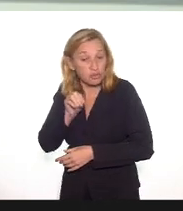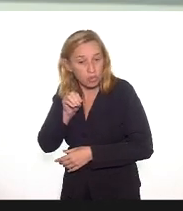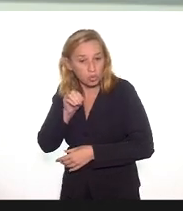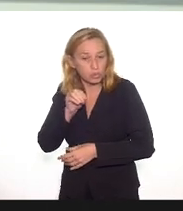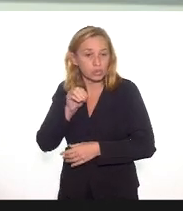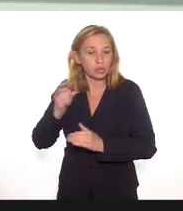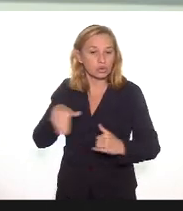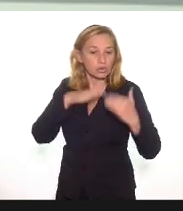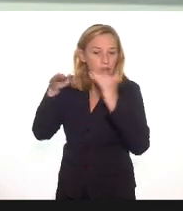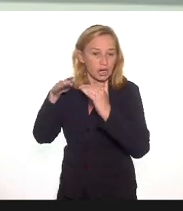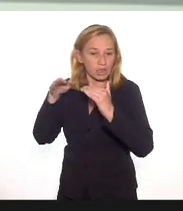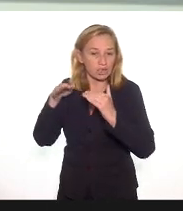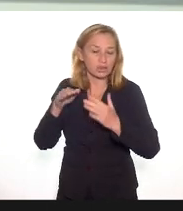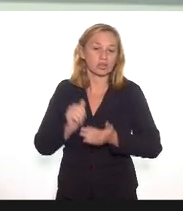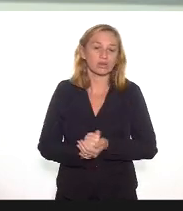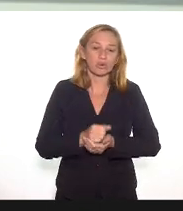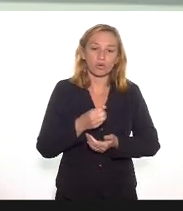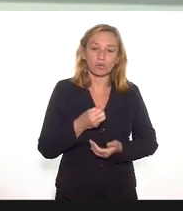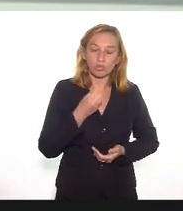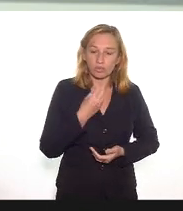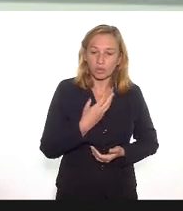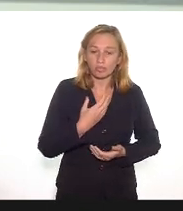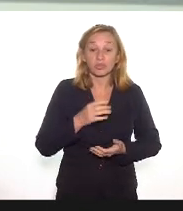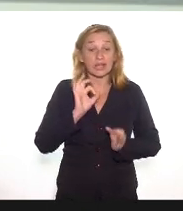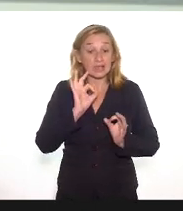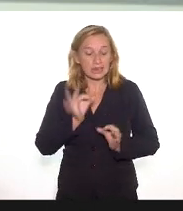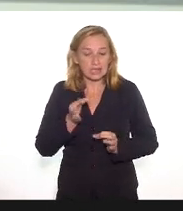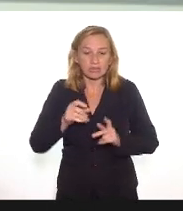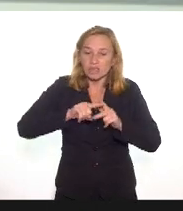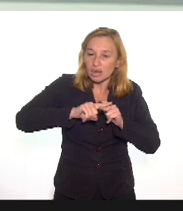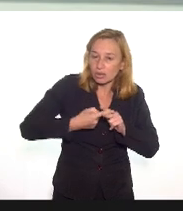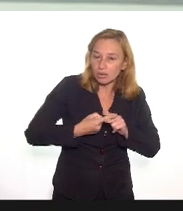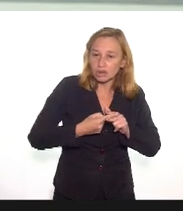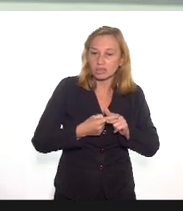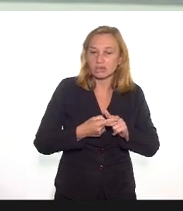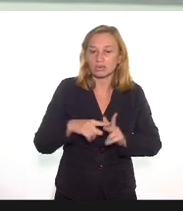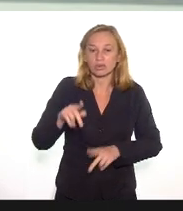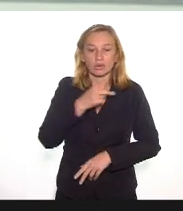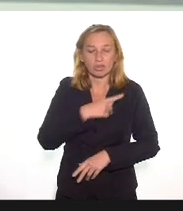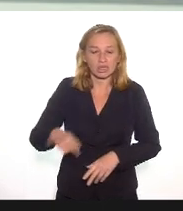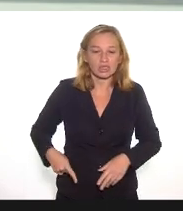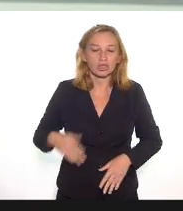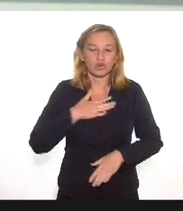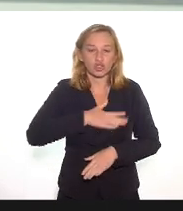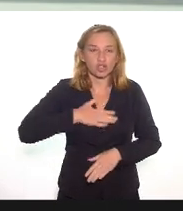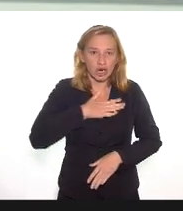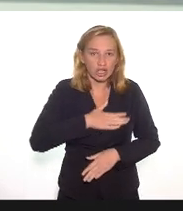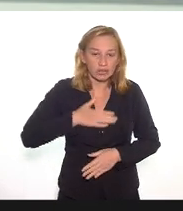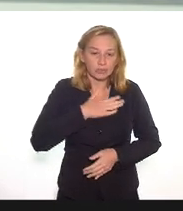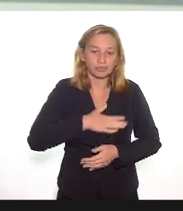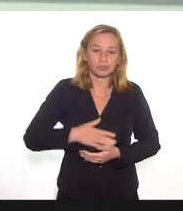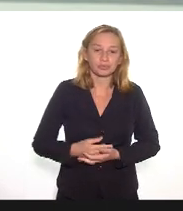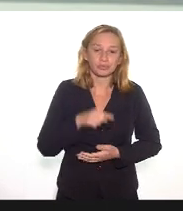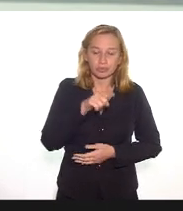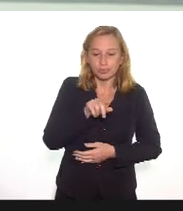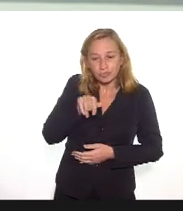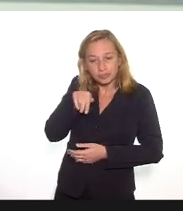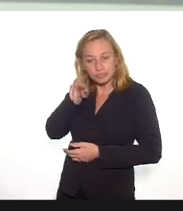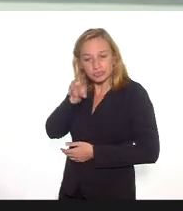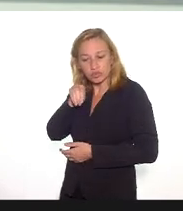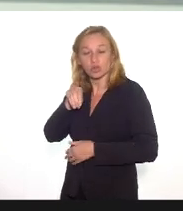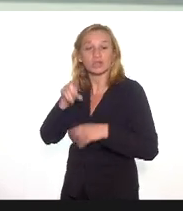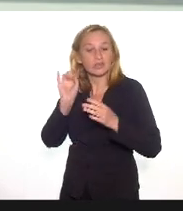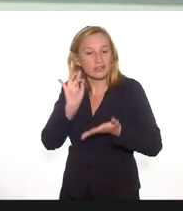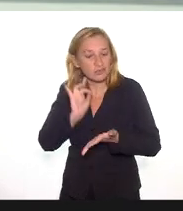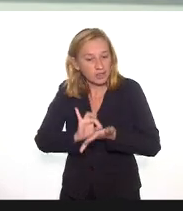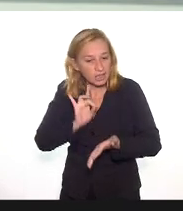fundo soberano, como um divisor de águas. Claro, na regulamentação, presidente, gostaríamos de que esse fundo realmente